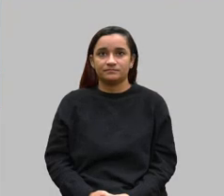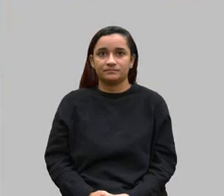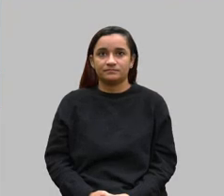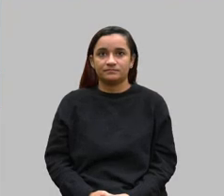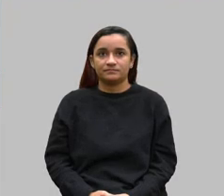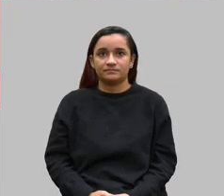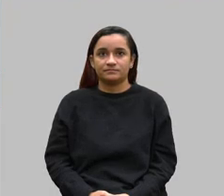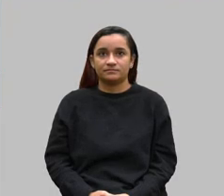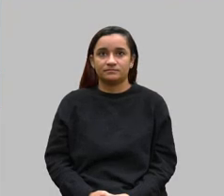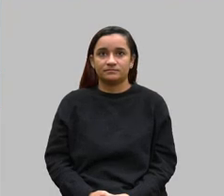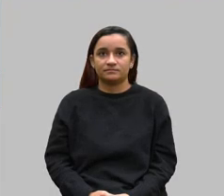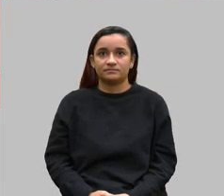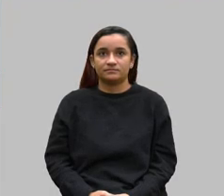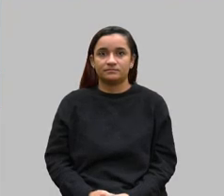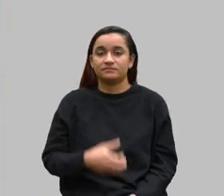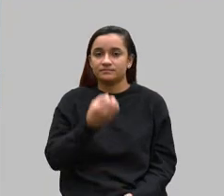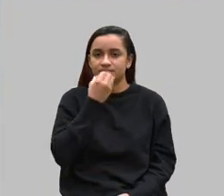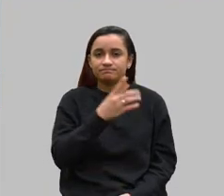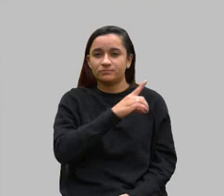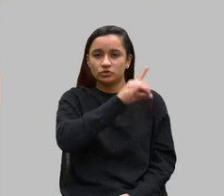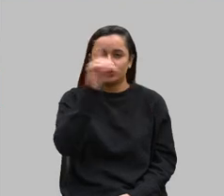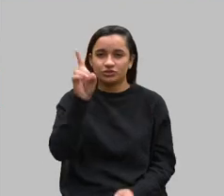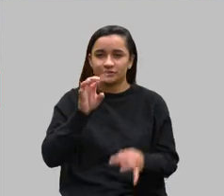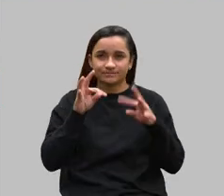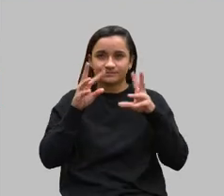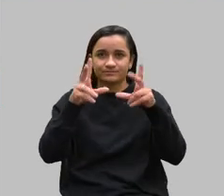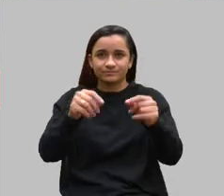Pinheirinho Bom dia a